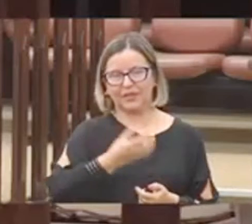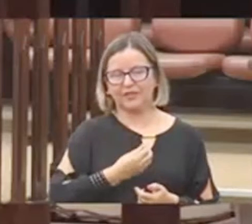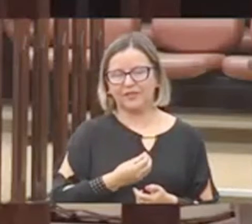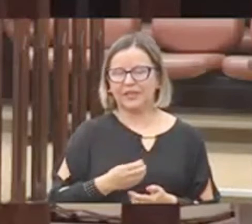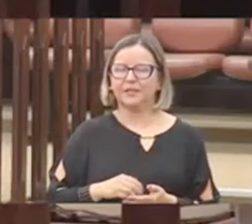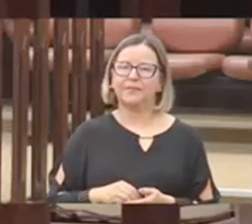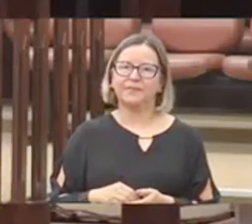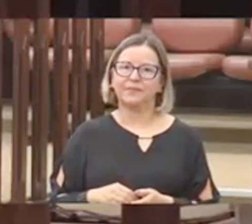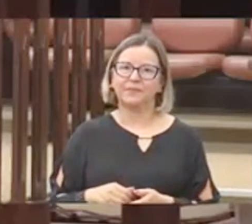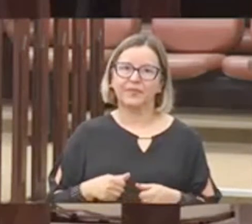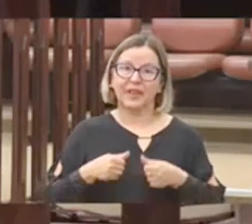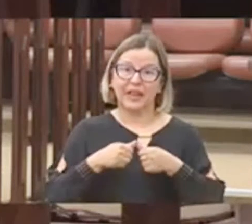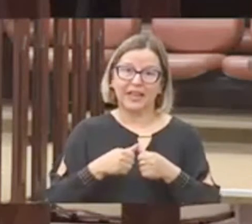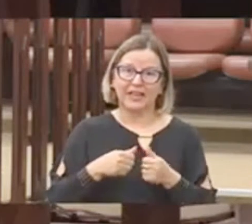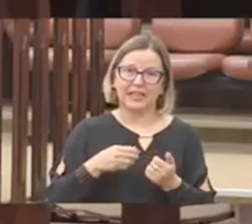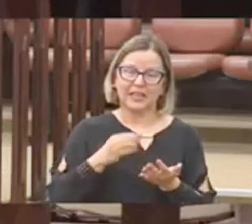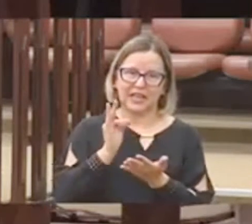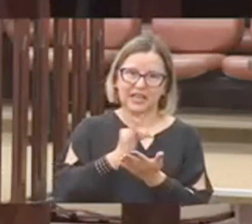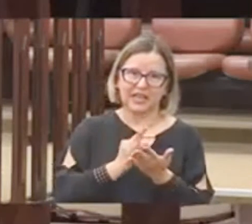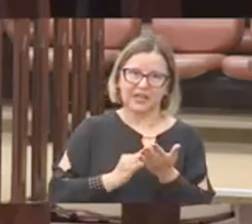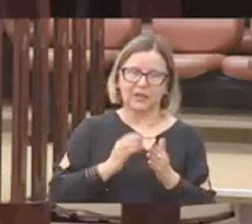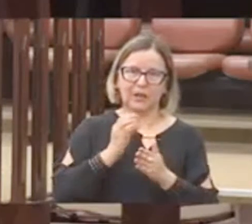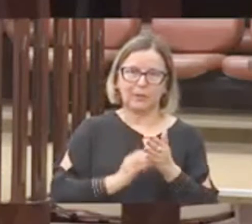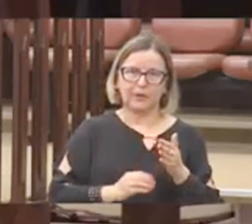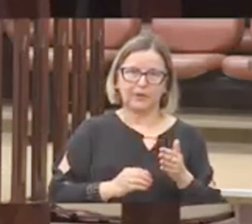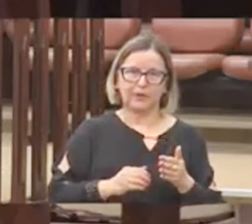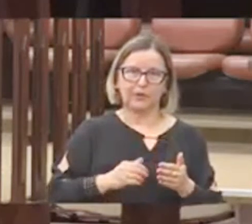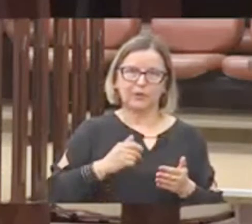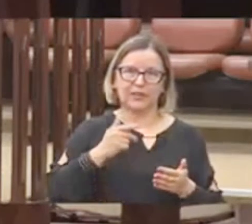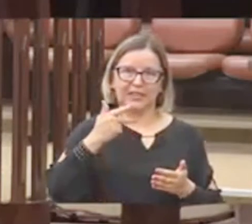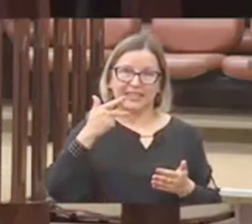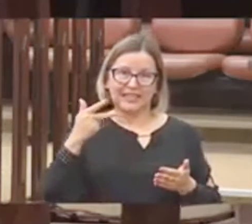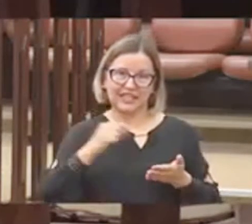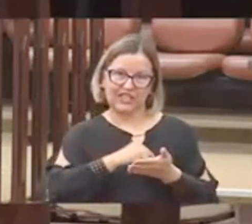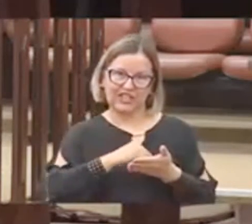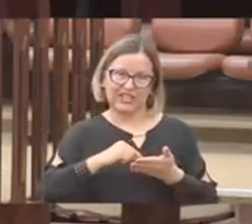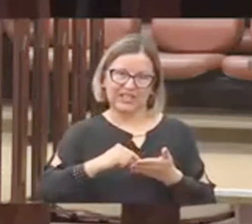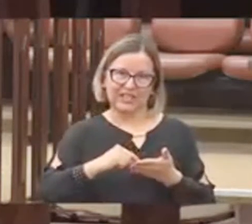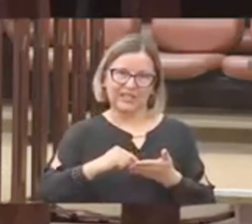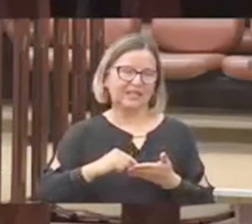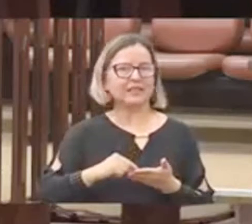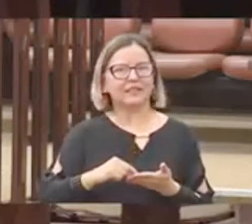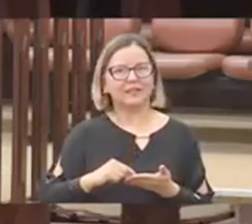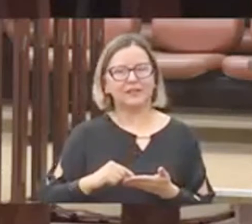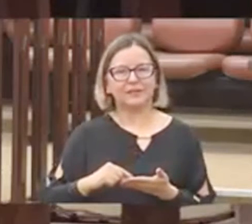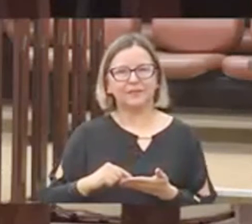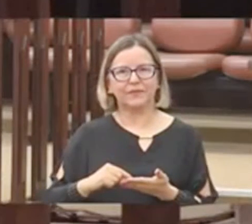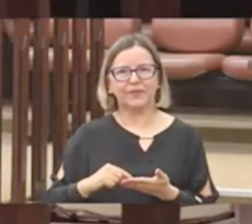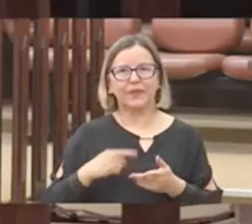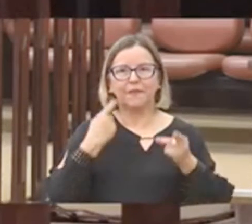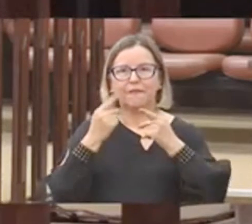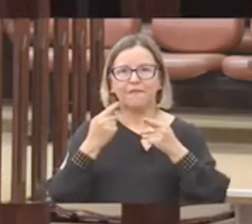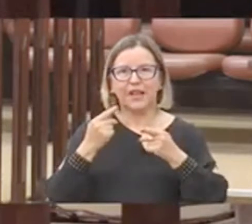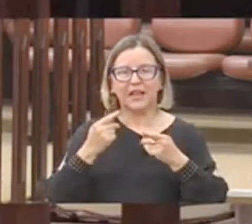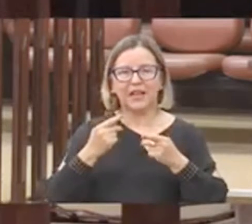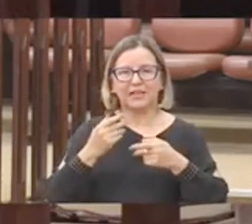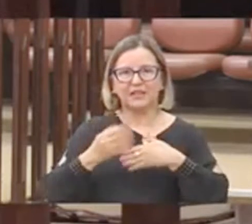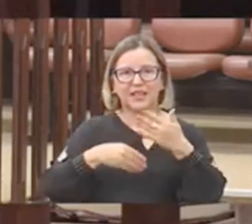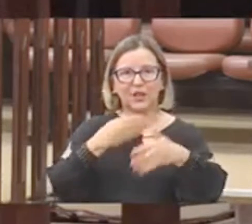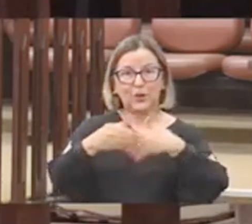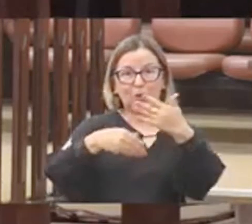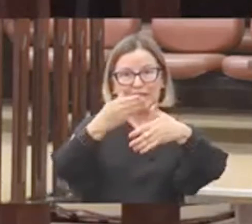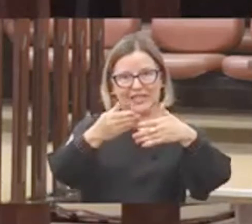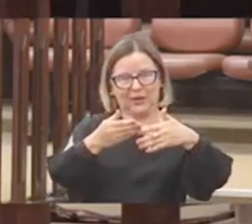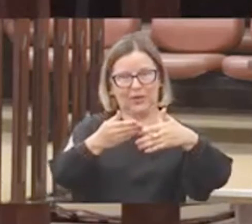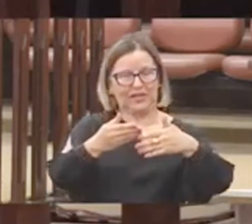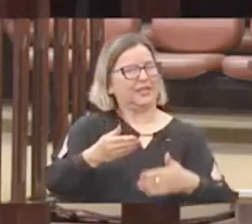Esse texto de Gênesis 3,19 é exatamente a consequência do pecado de Adão. Quando Deus